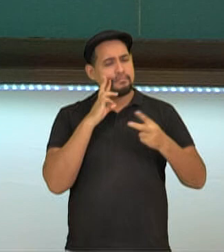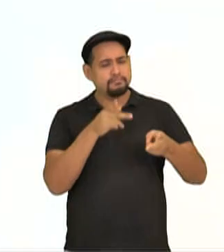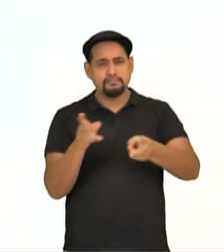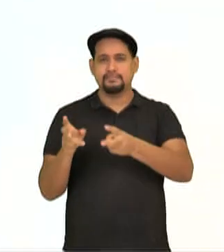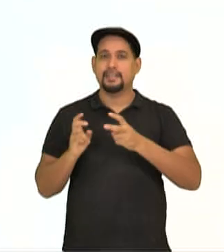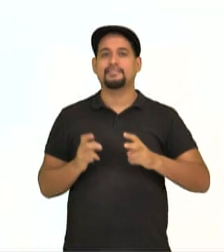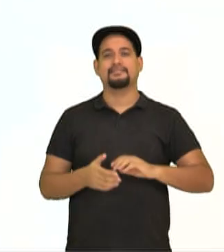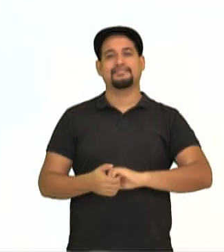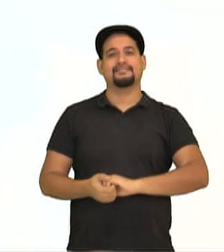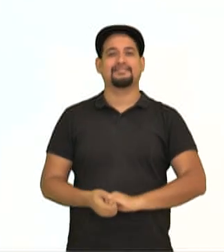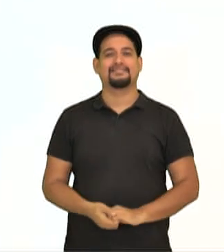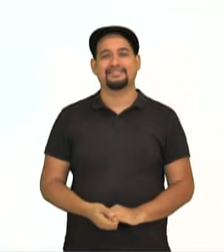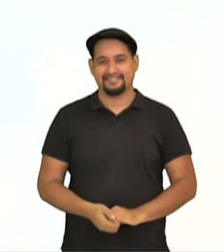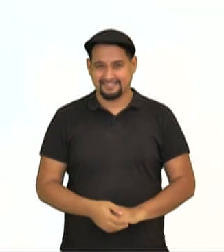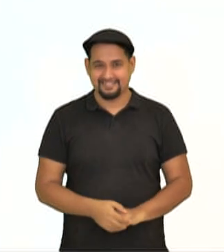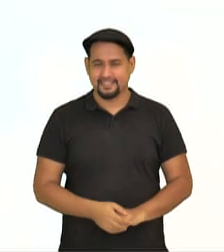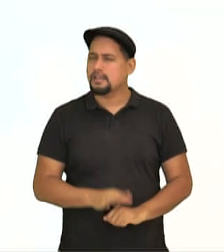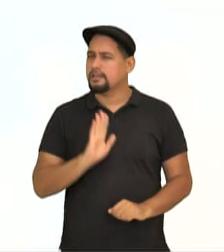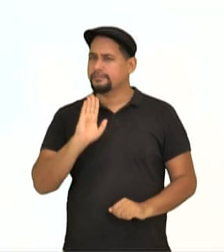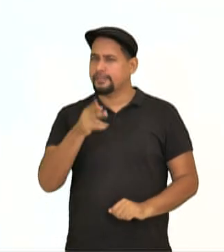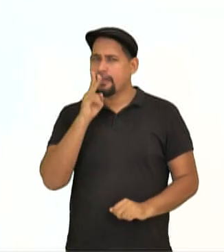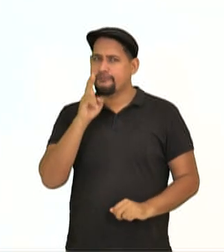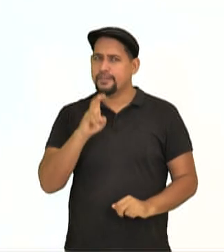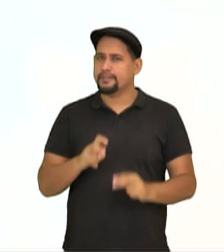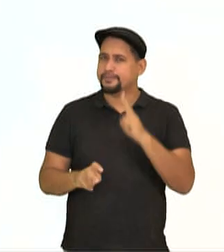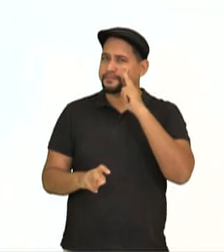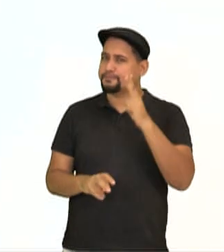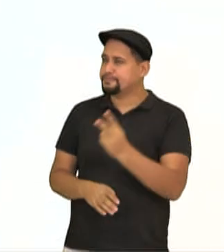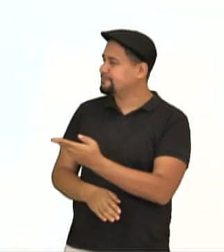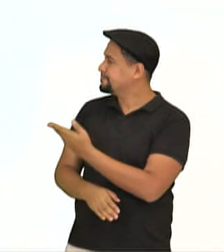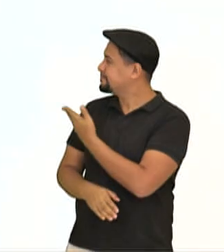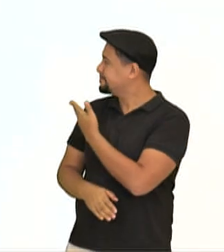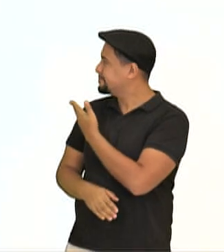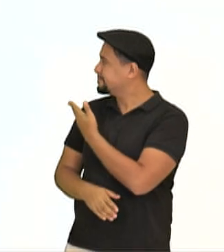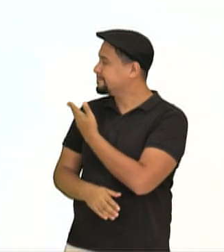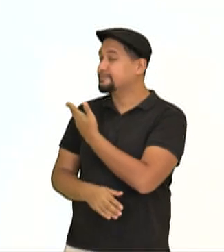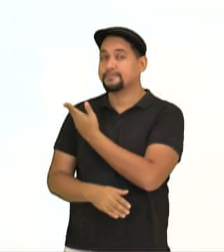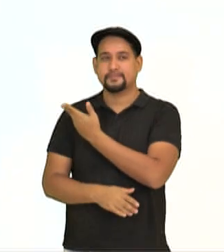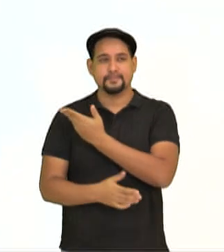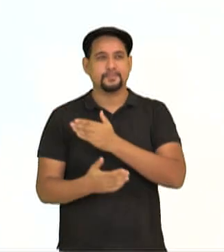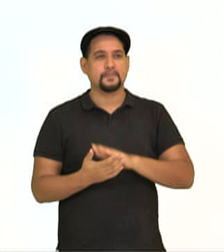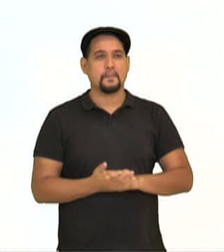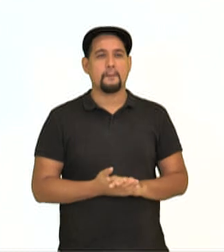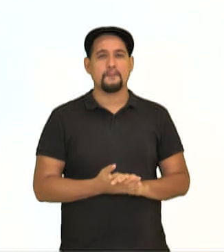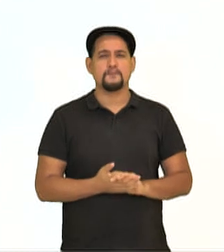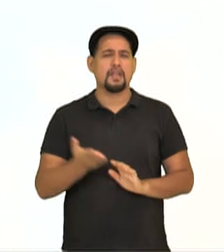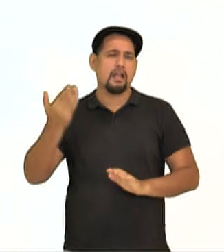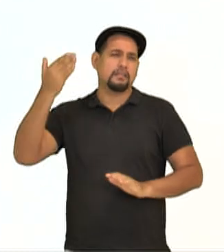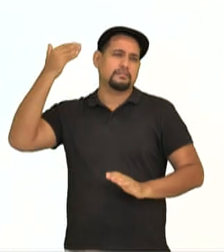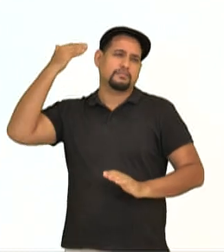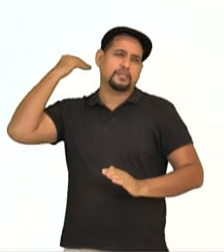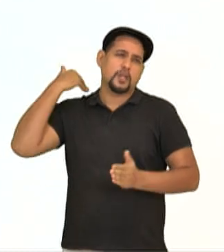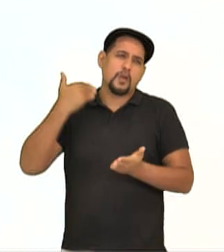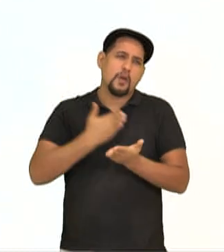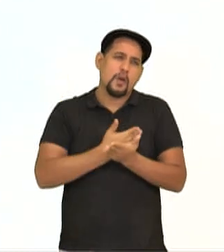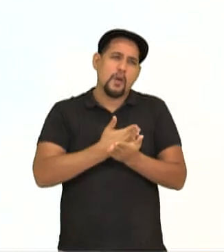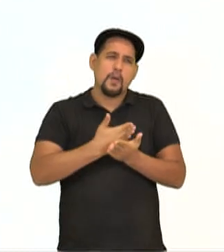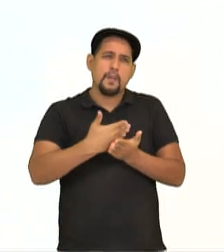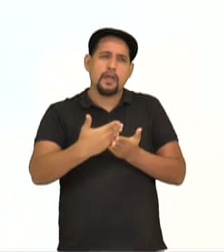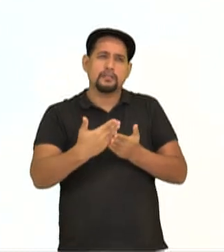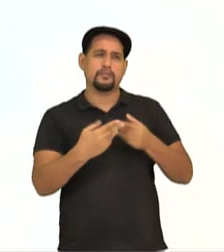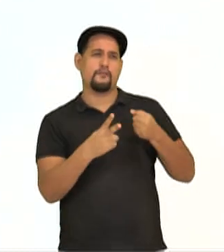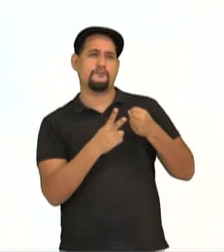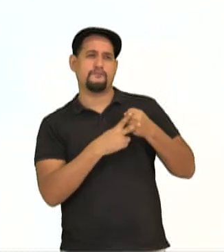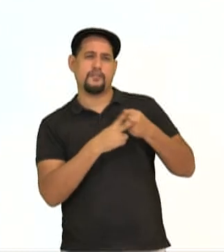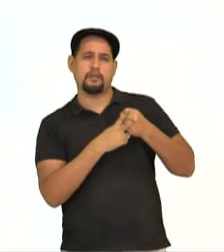acompanhar? Então, já viram essa história no princípio? Observem. No princípio era o